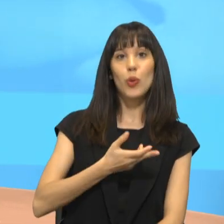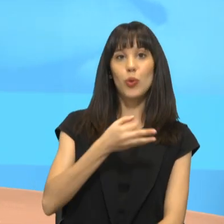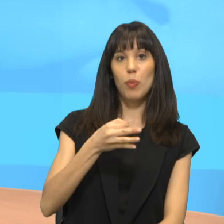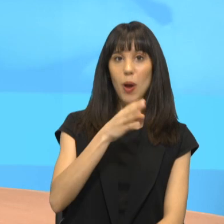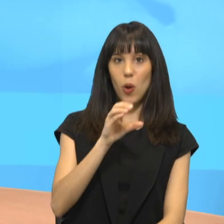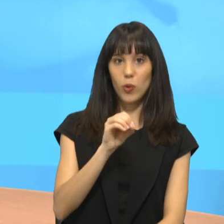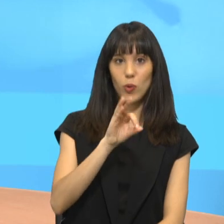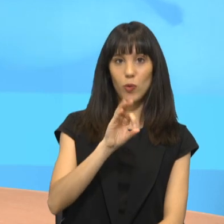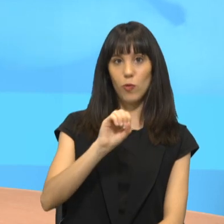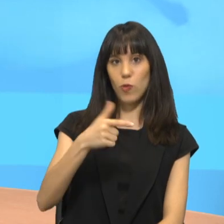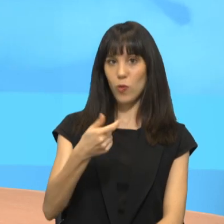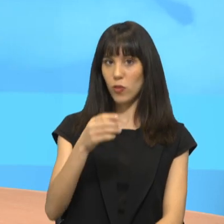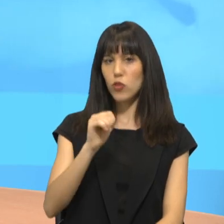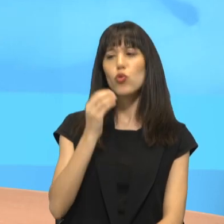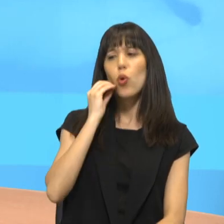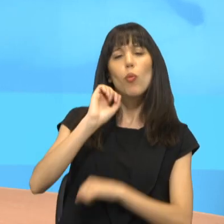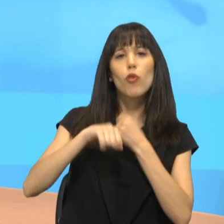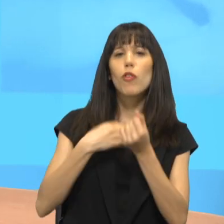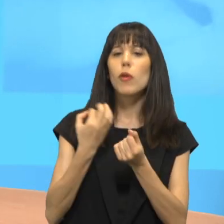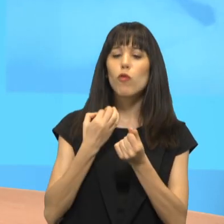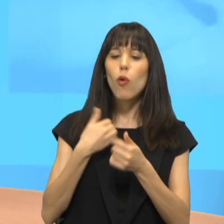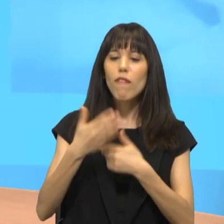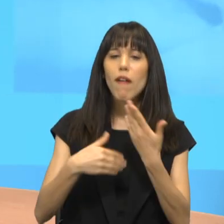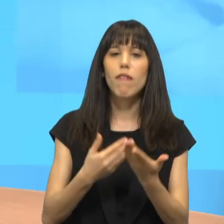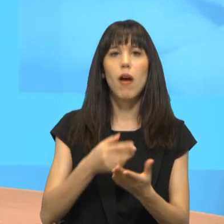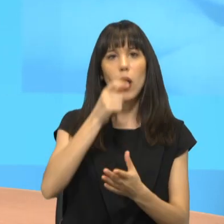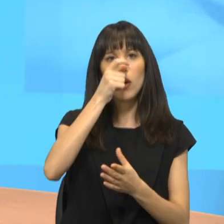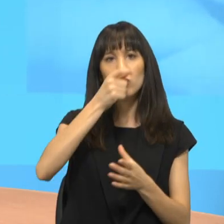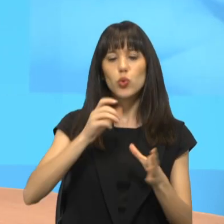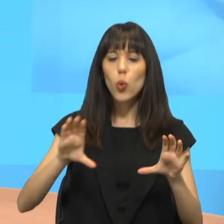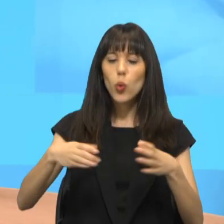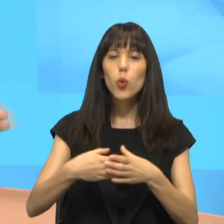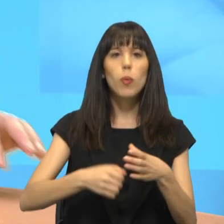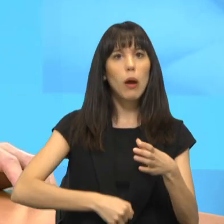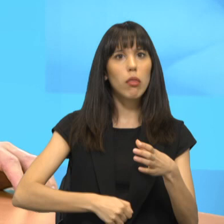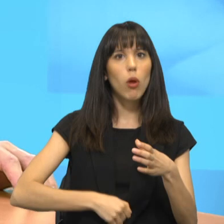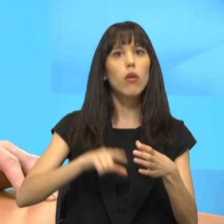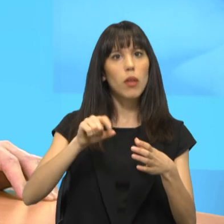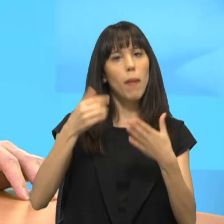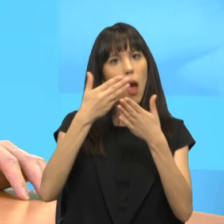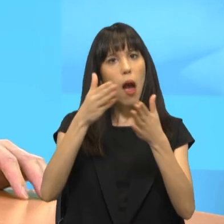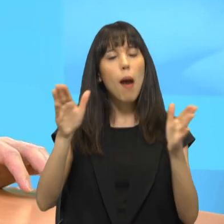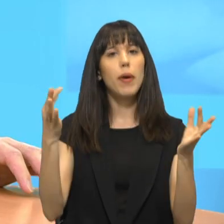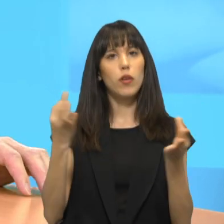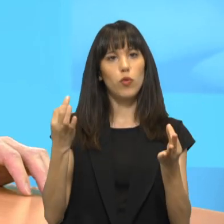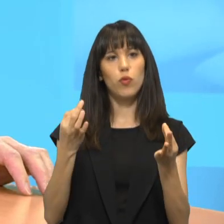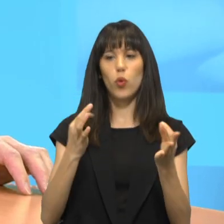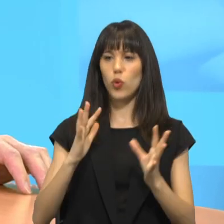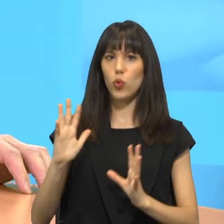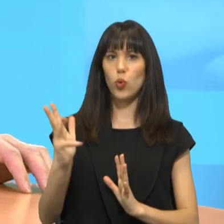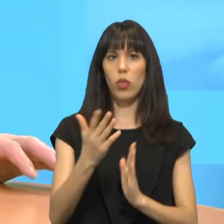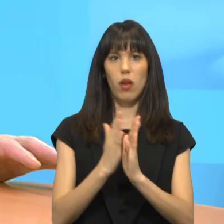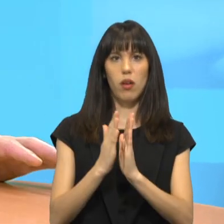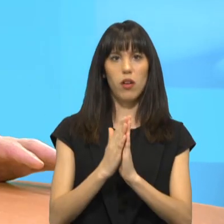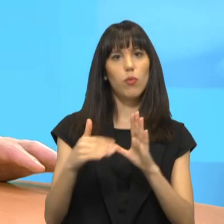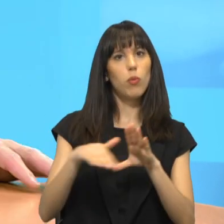que movimentação se foi criando entre católicos, entre grupos de católicos e a abranger, de certa forma, toda a Igreja,